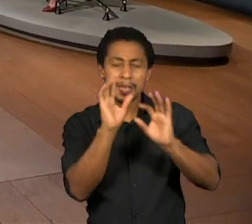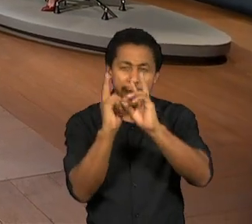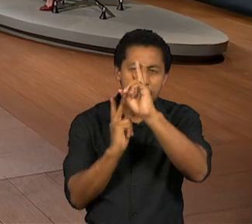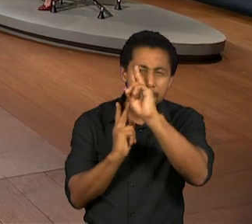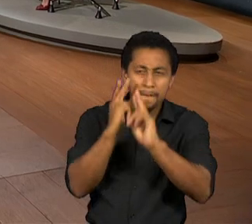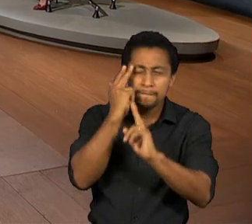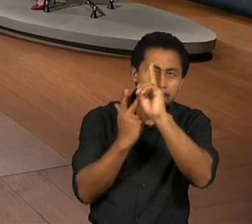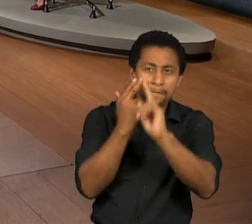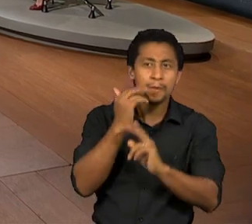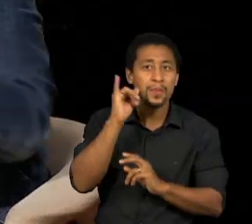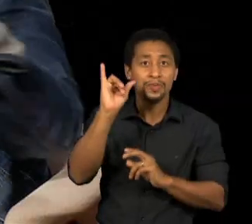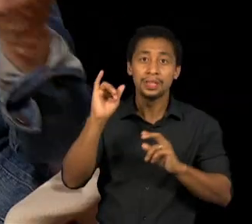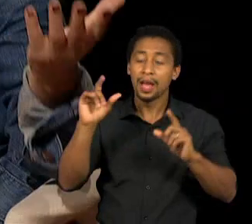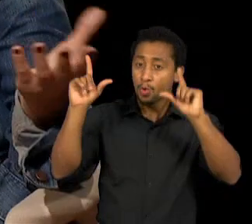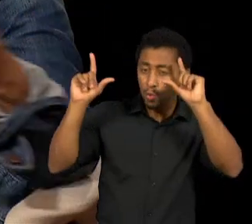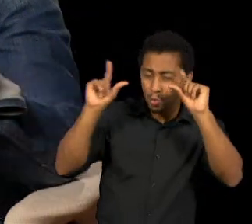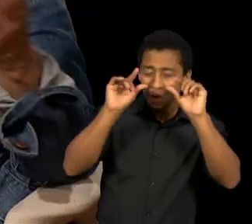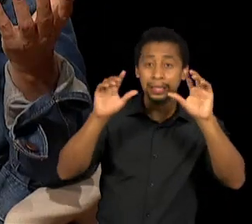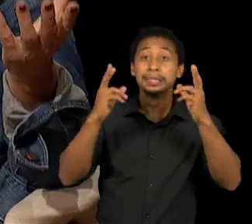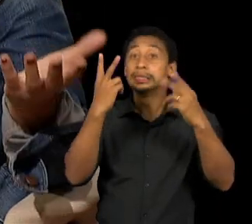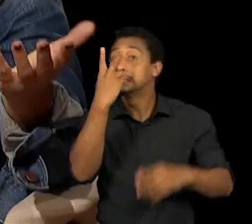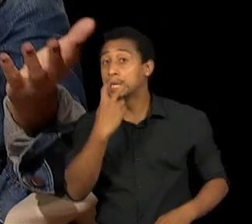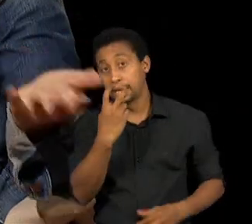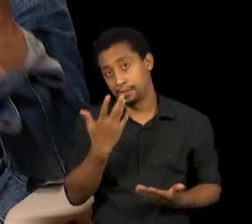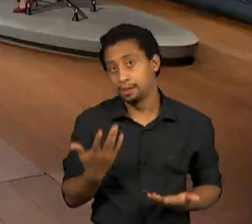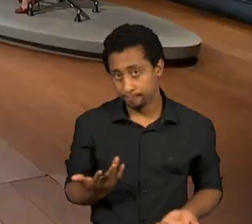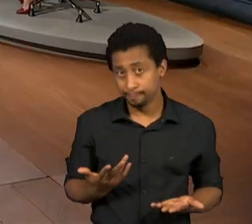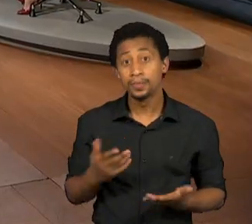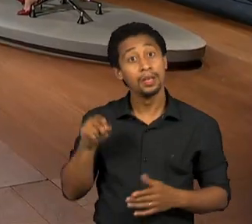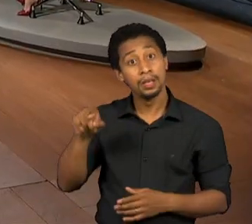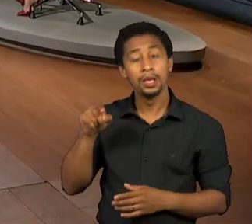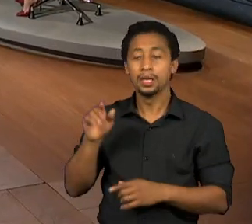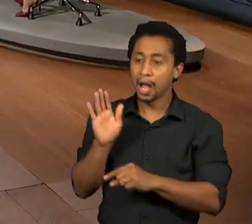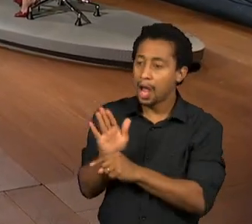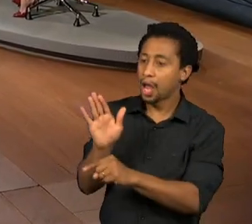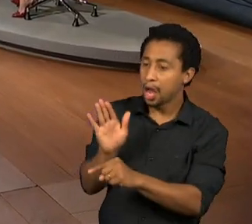a beneficência portuguesa como o grande amor, assim, né,